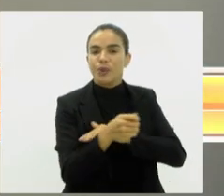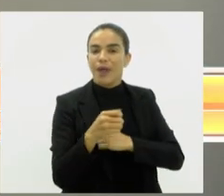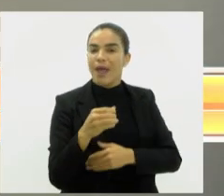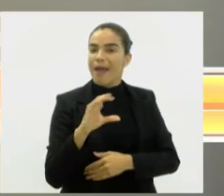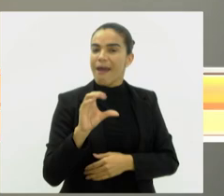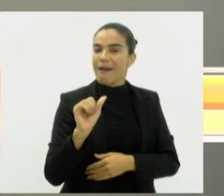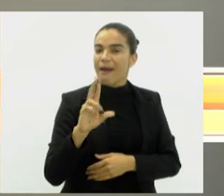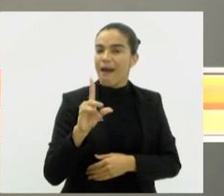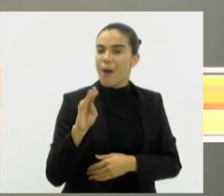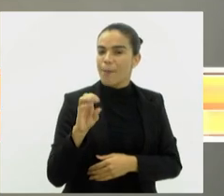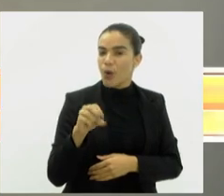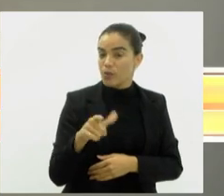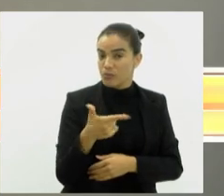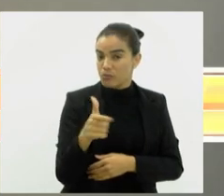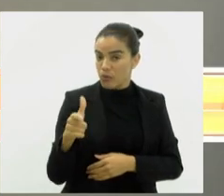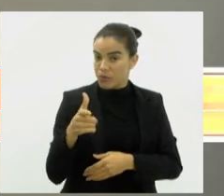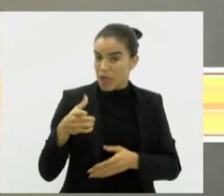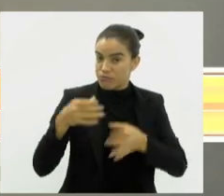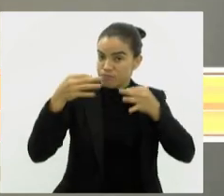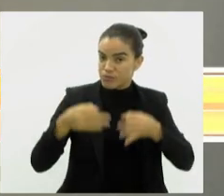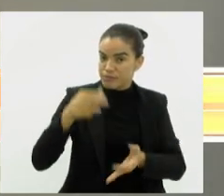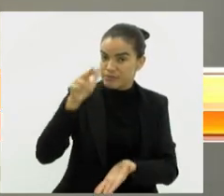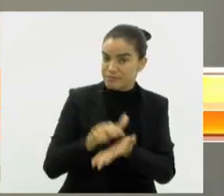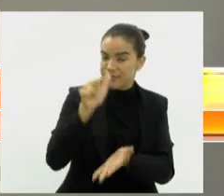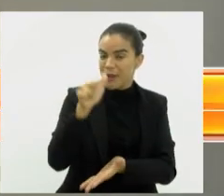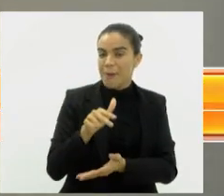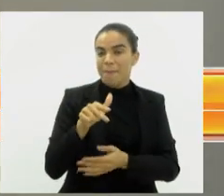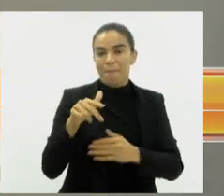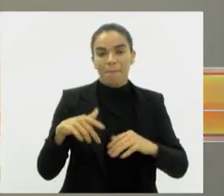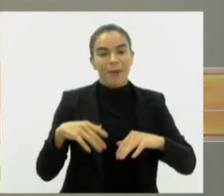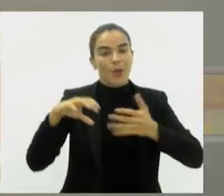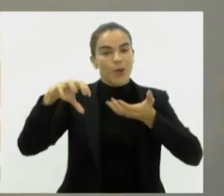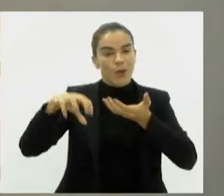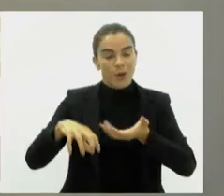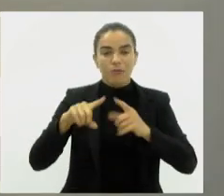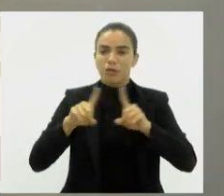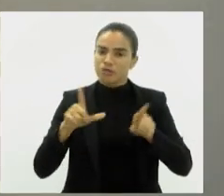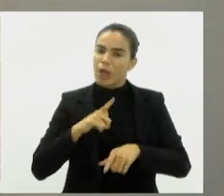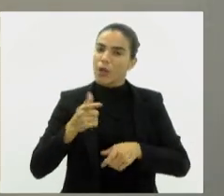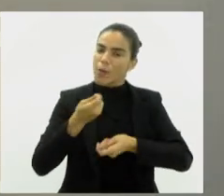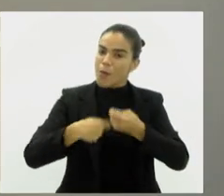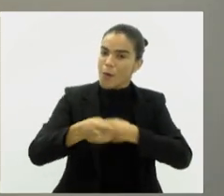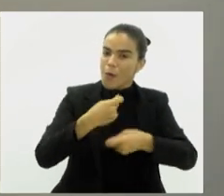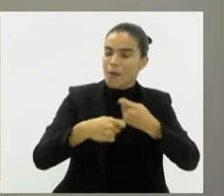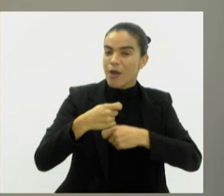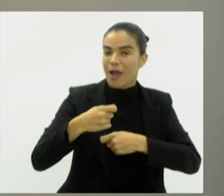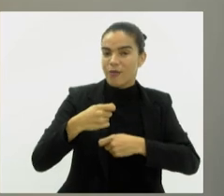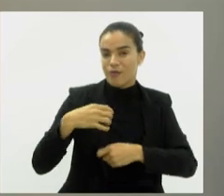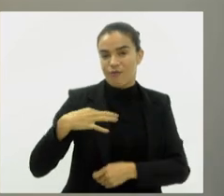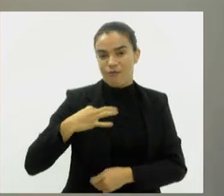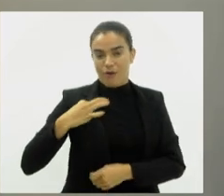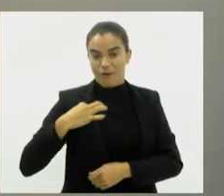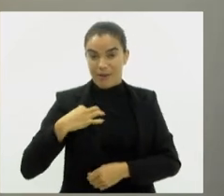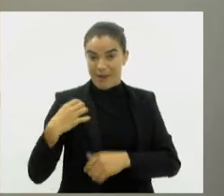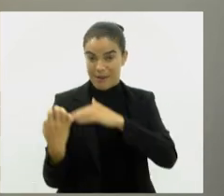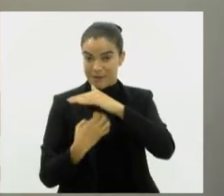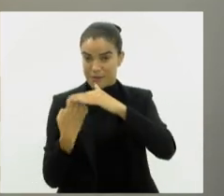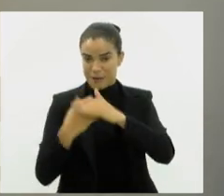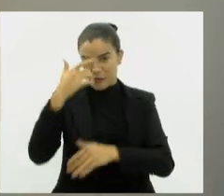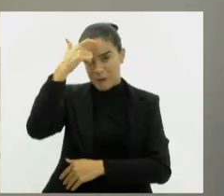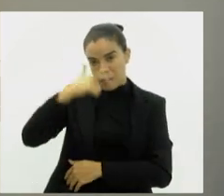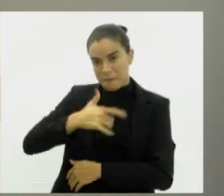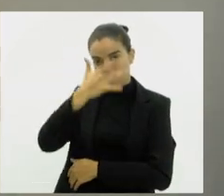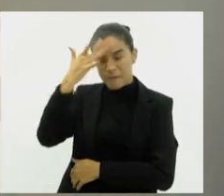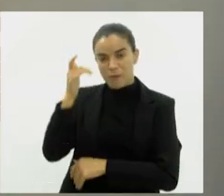carbono, que ainda não está regulamentado pelo Congresso Nacional, mas que já existe um mercado que se chama mercado voluntário, e que as empresas e pessoas